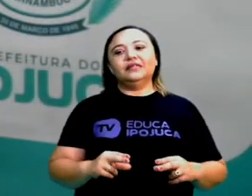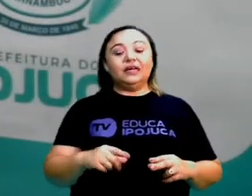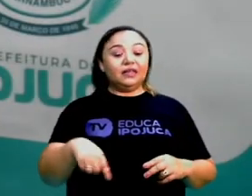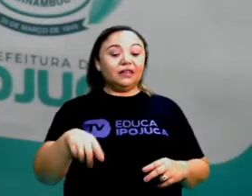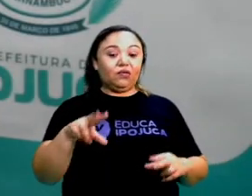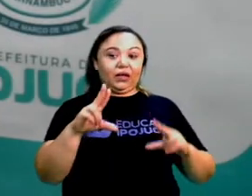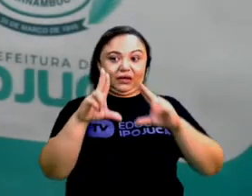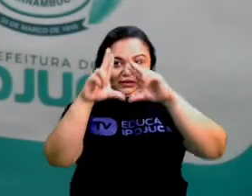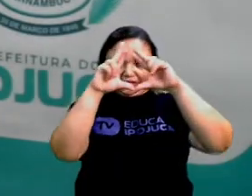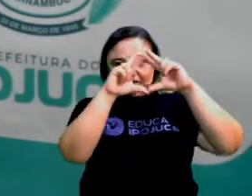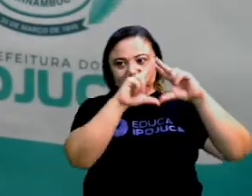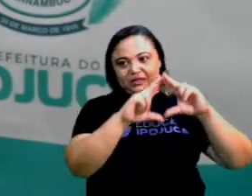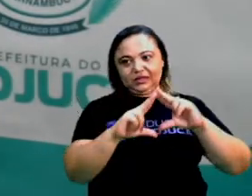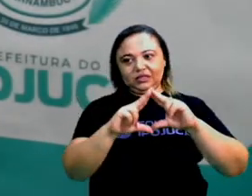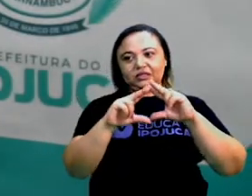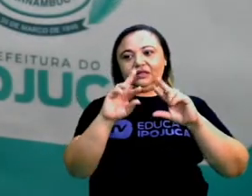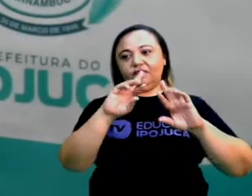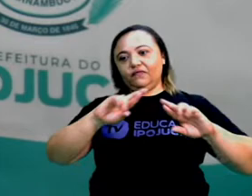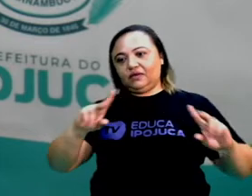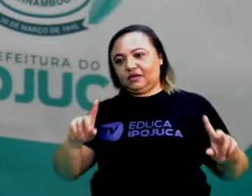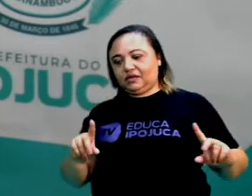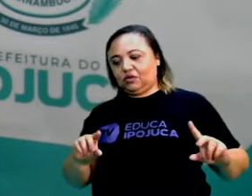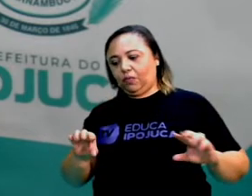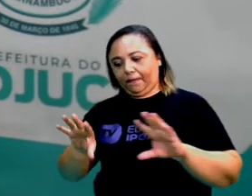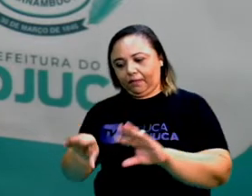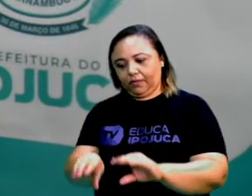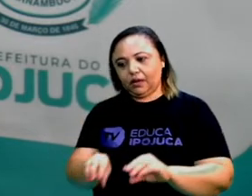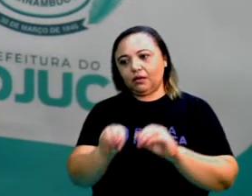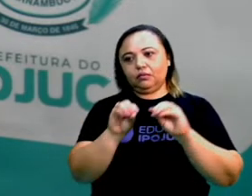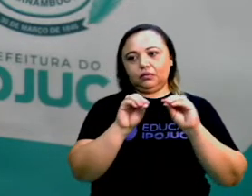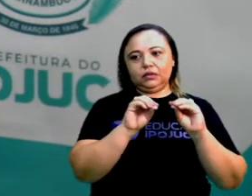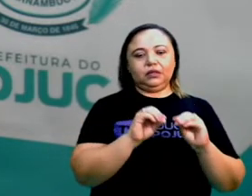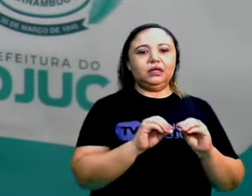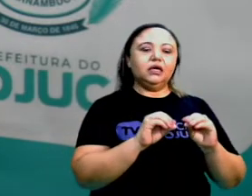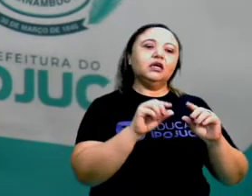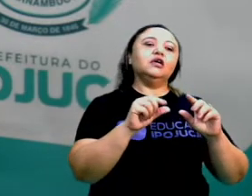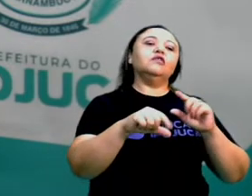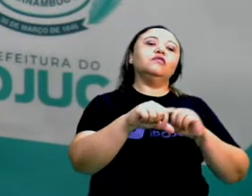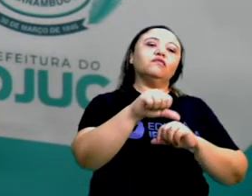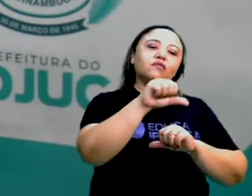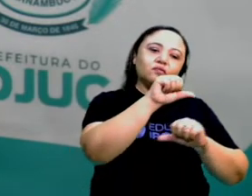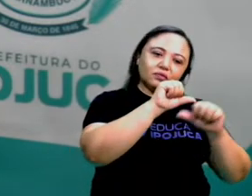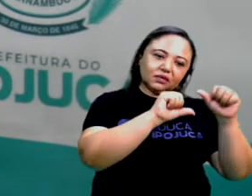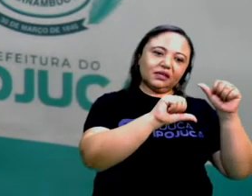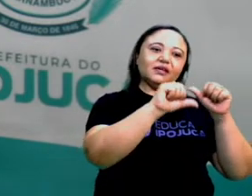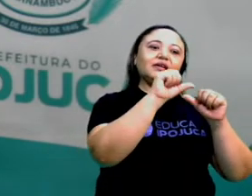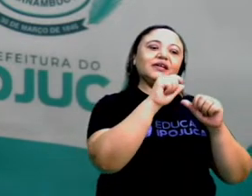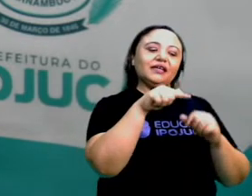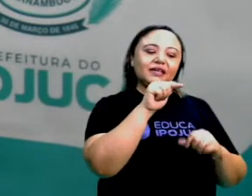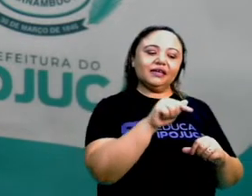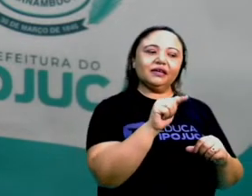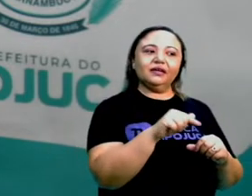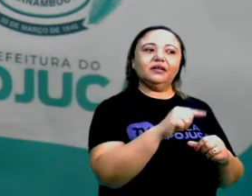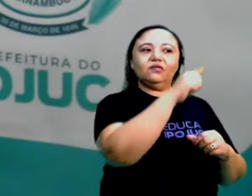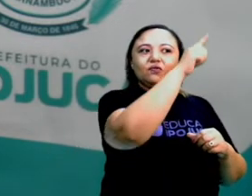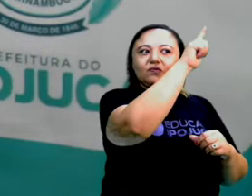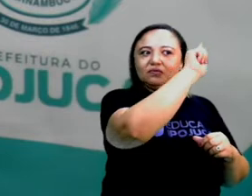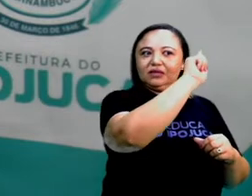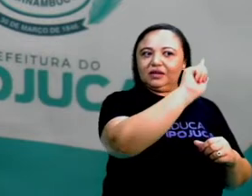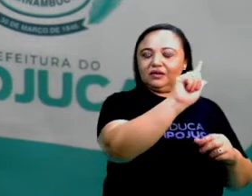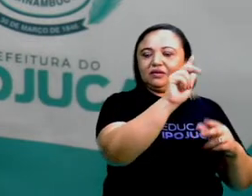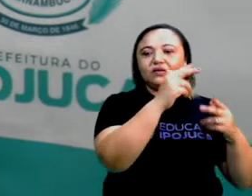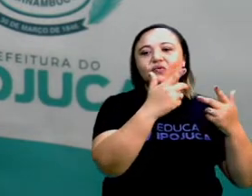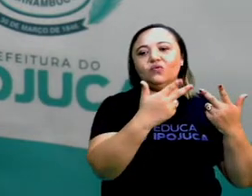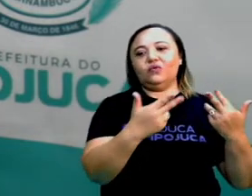lixo, eu vou processar ele, ele vai passar por várias químicas, e aquela nova matéria-prima vai se tornar em